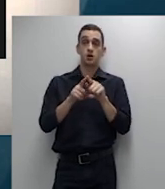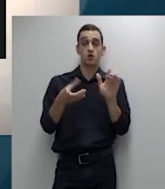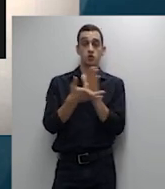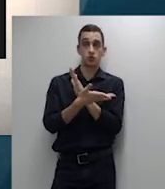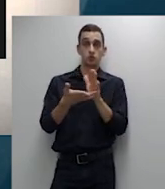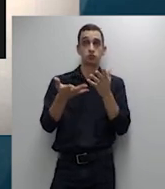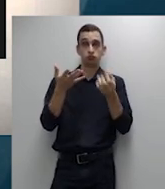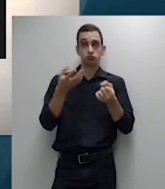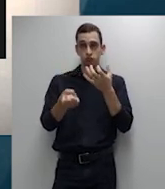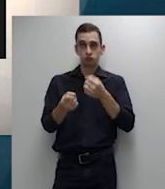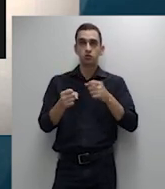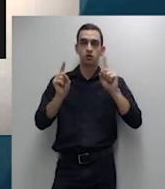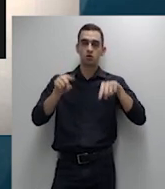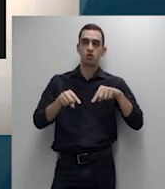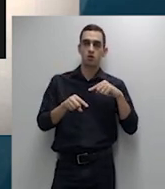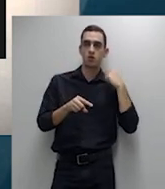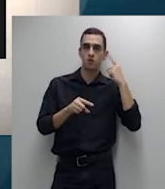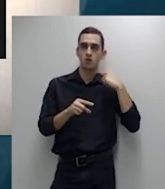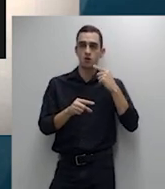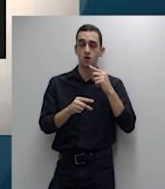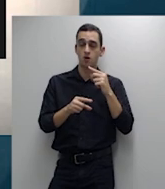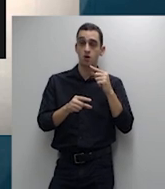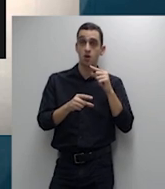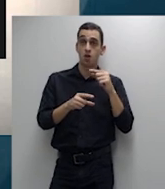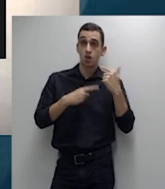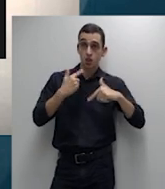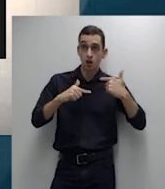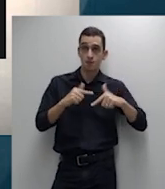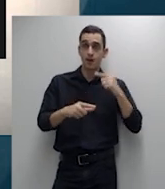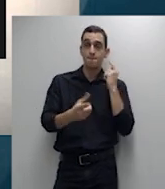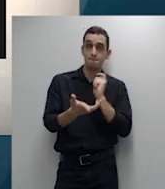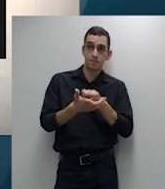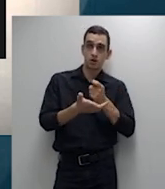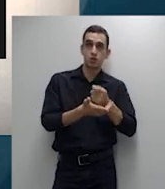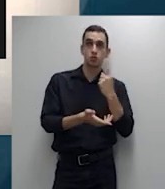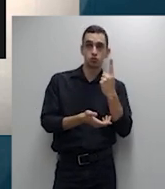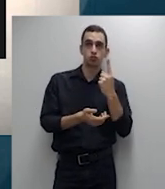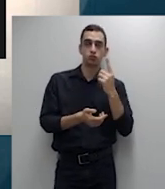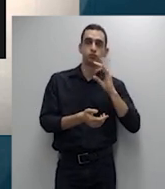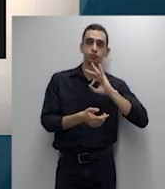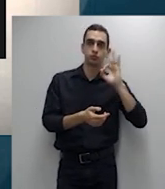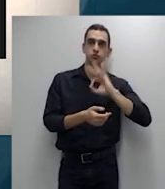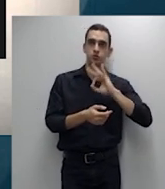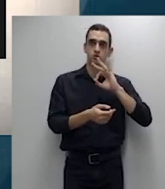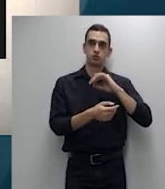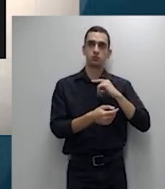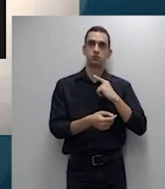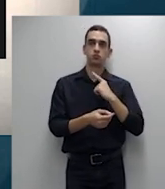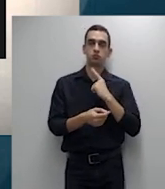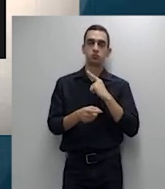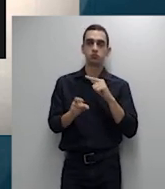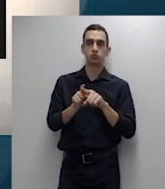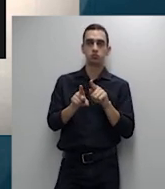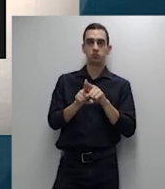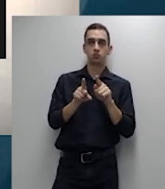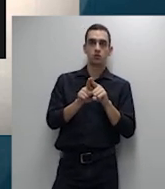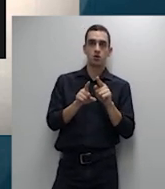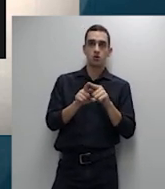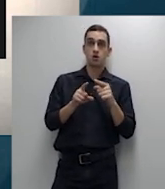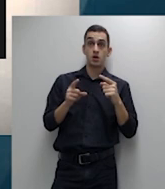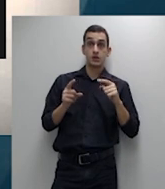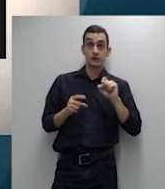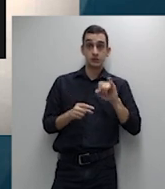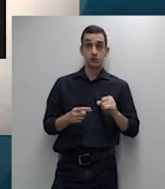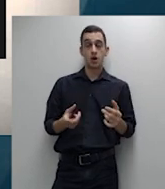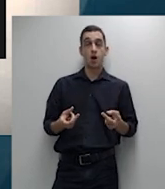ver a Manu horário em um consenso rhodacal e recurso pessoal StarOne que é sócio advogado aumentar não provido